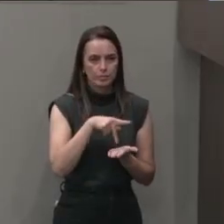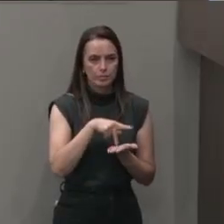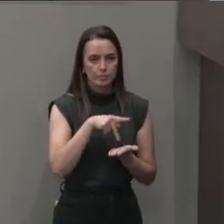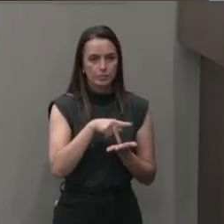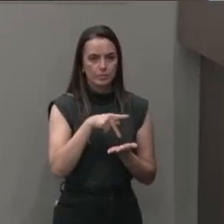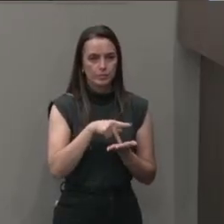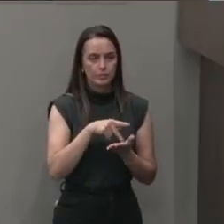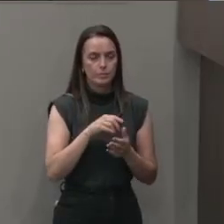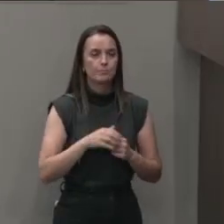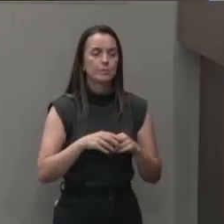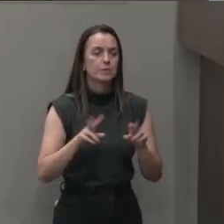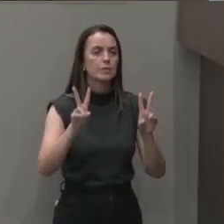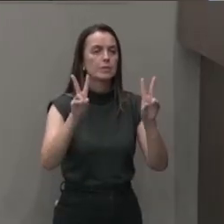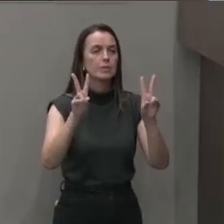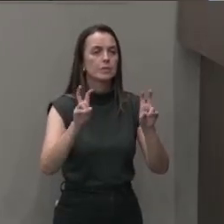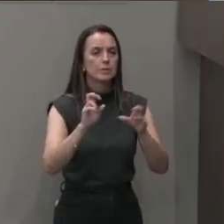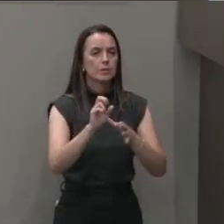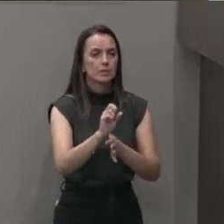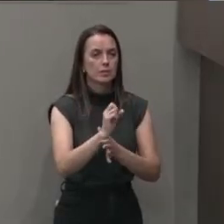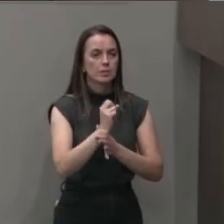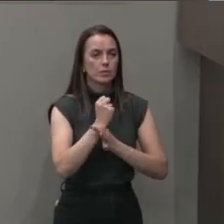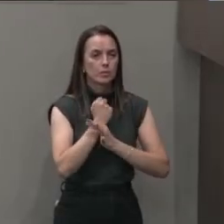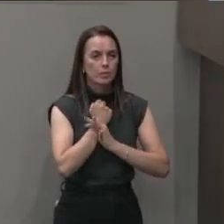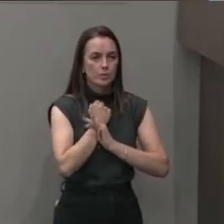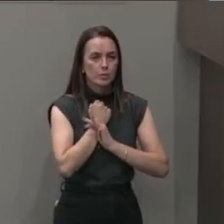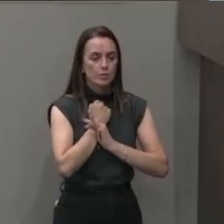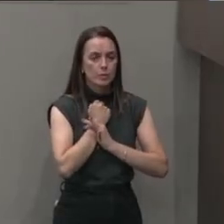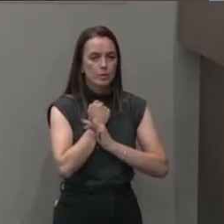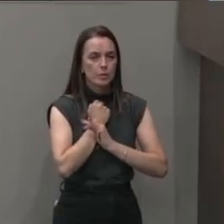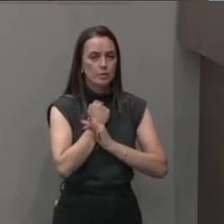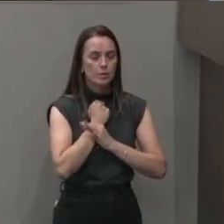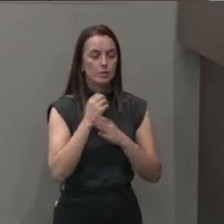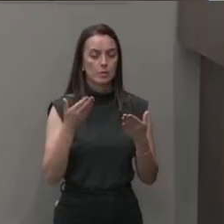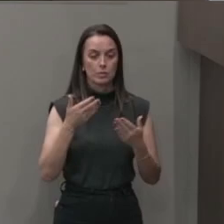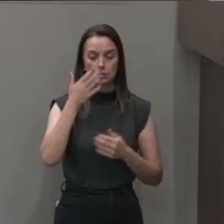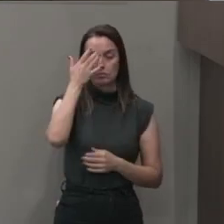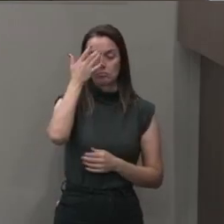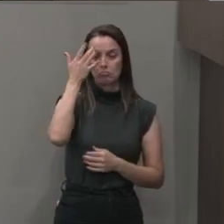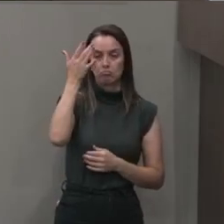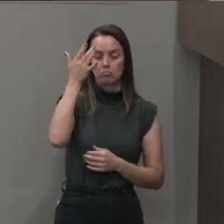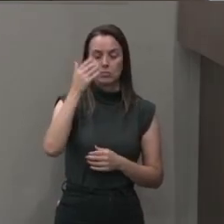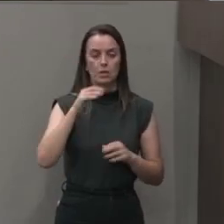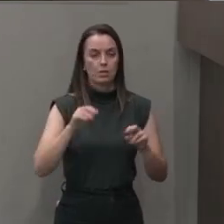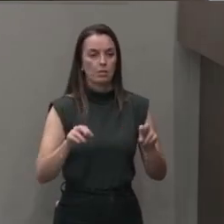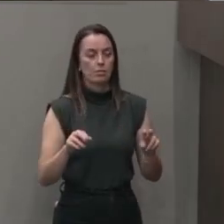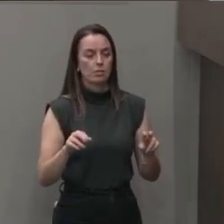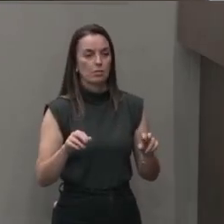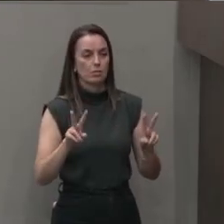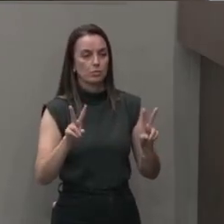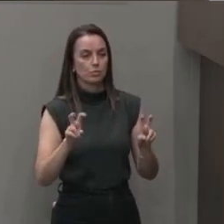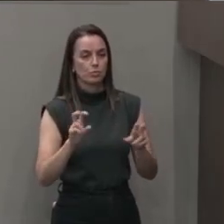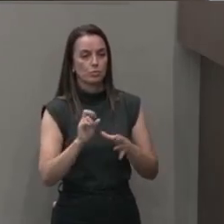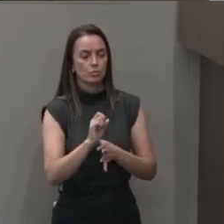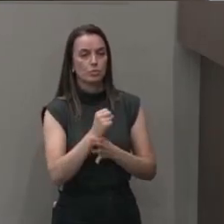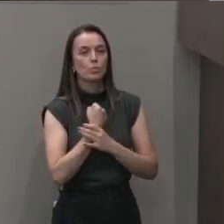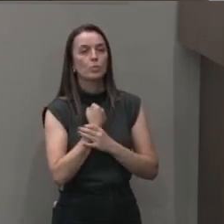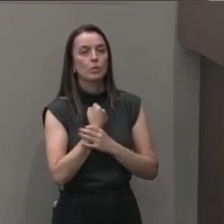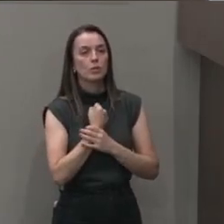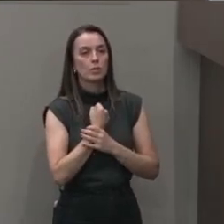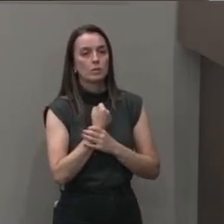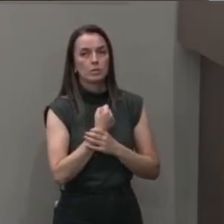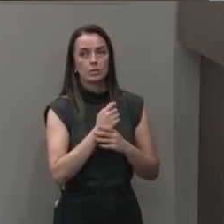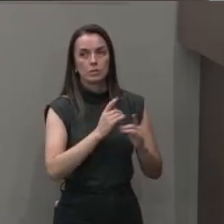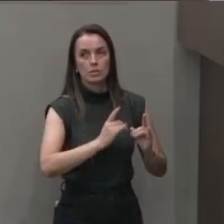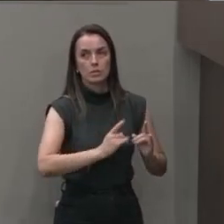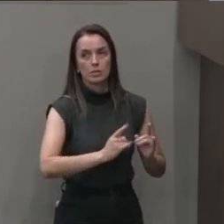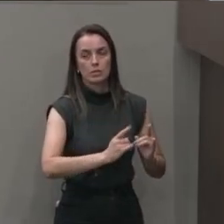essa questão da segurança tem que haver. Agora, não sei, vereador Kruger, a questão da segurança também dos condôminos,